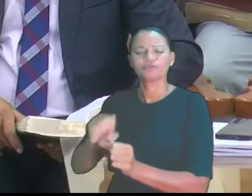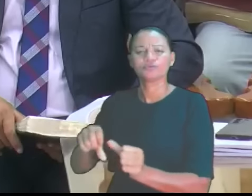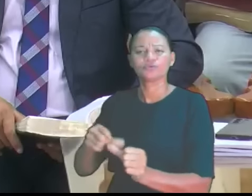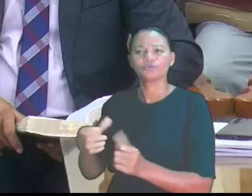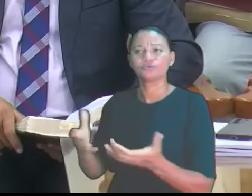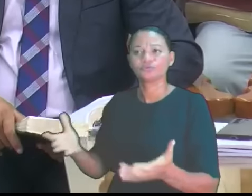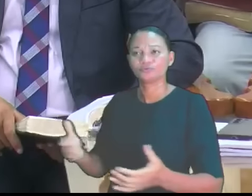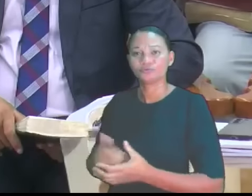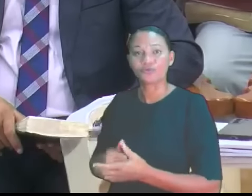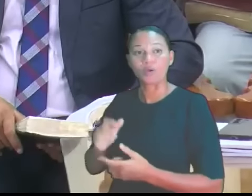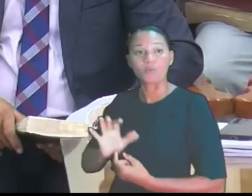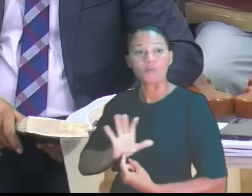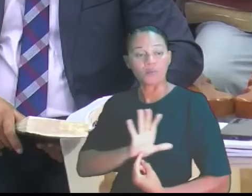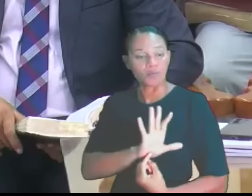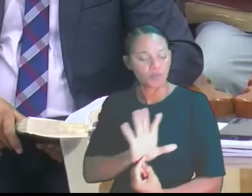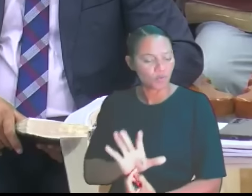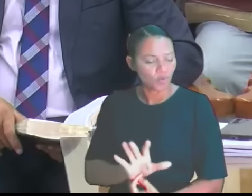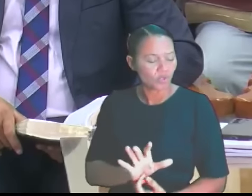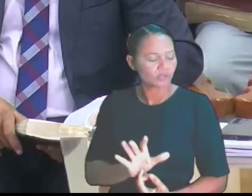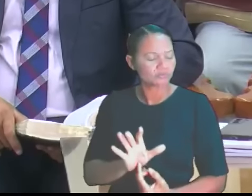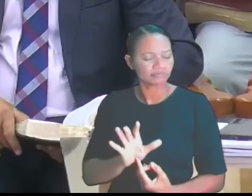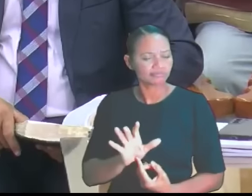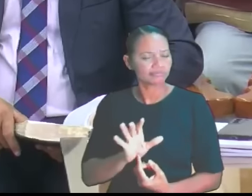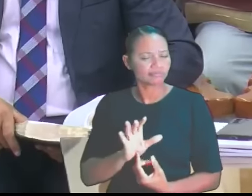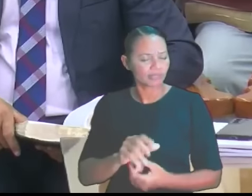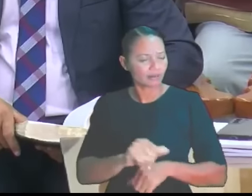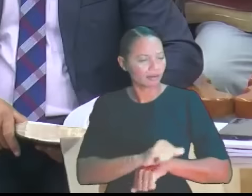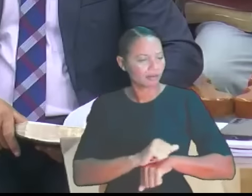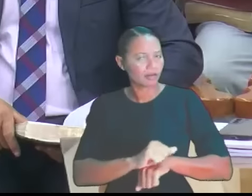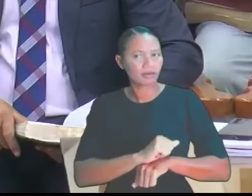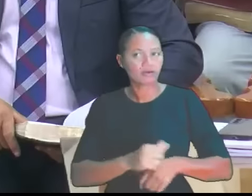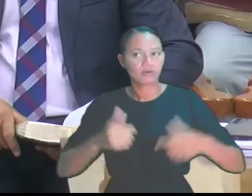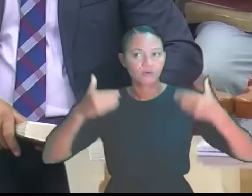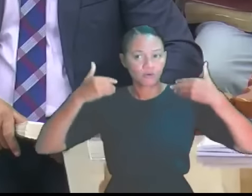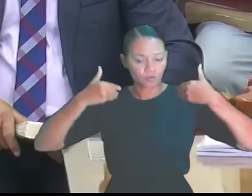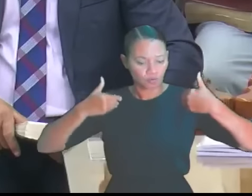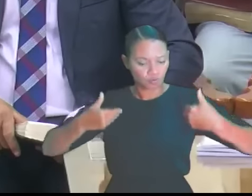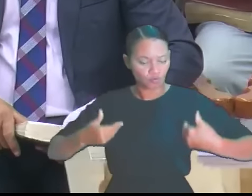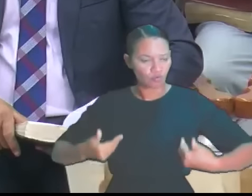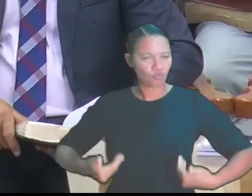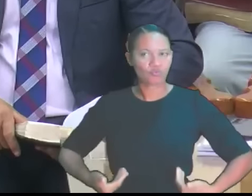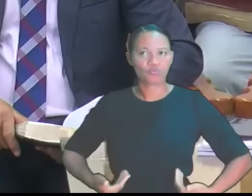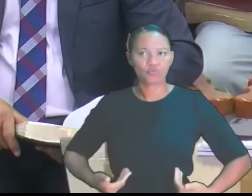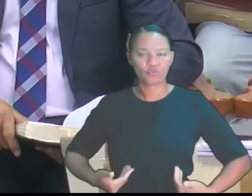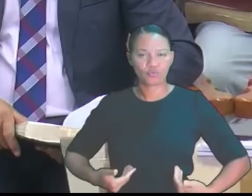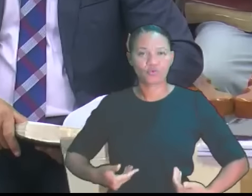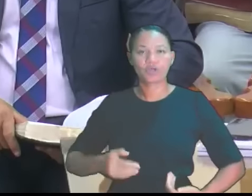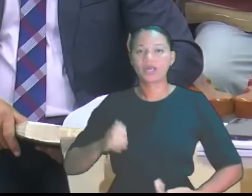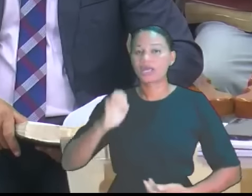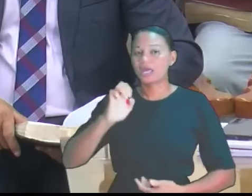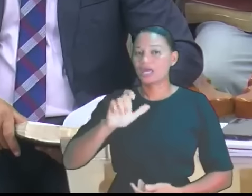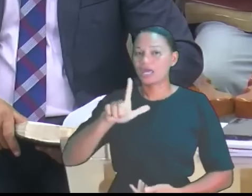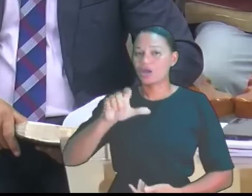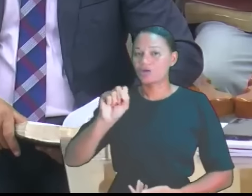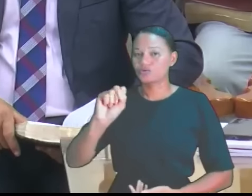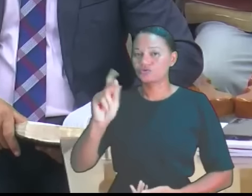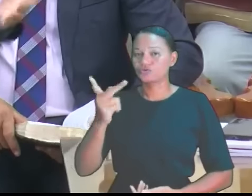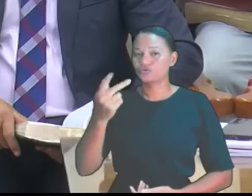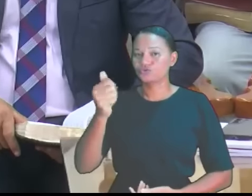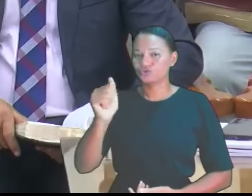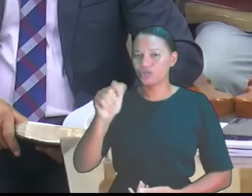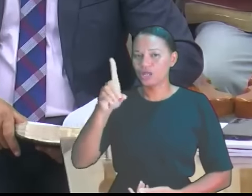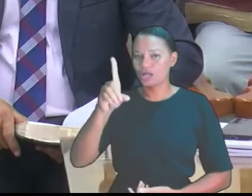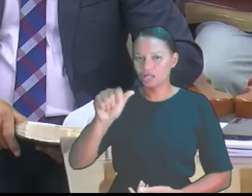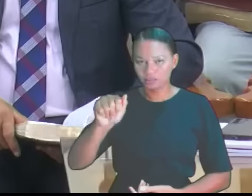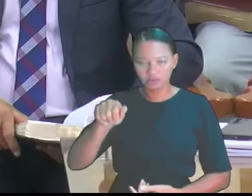Quando ele se apresentou a Abraão, ele disse assim: Abraão, eu sou El Shaddai. A palavra El quer dizer eu